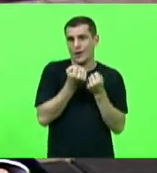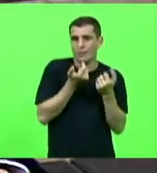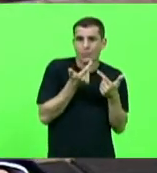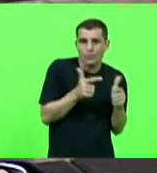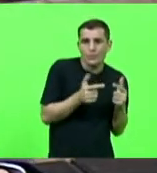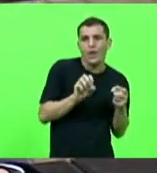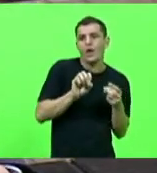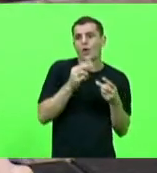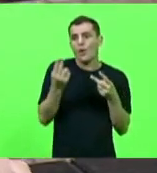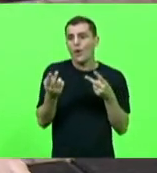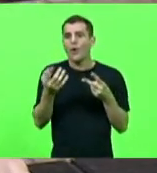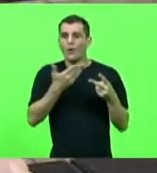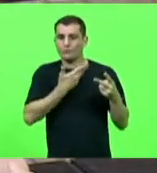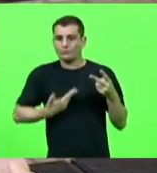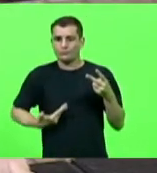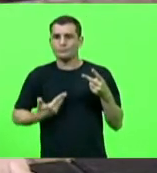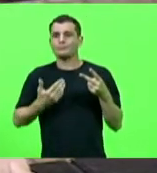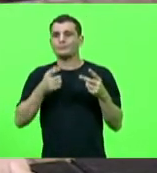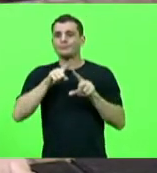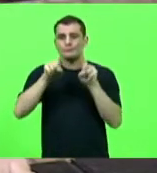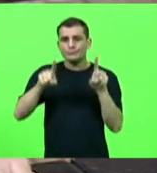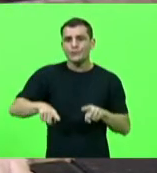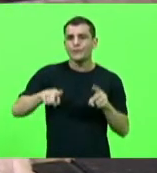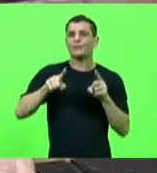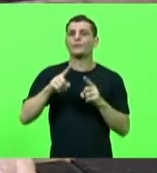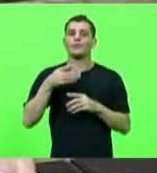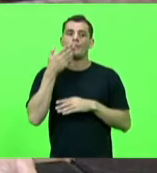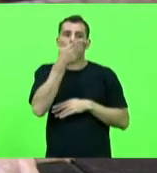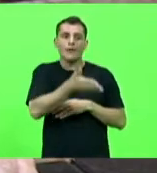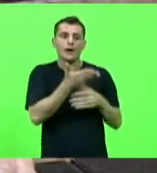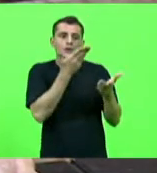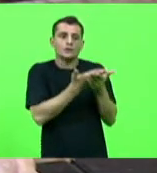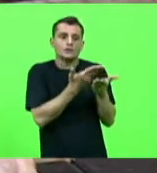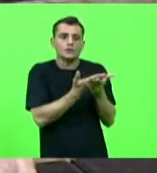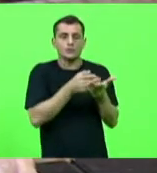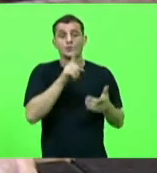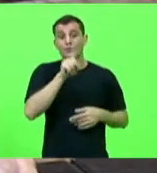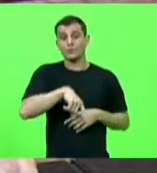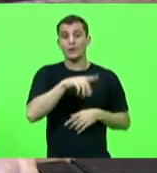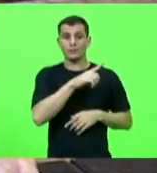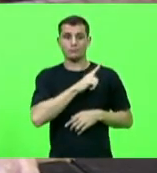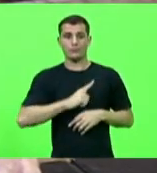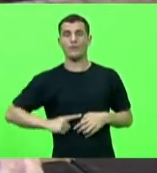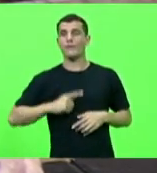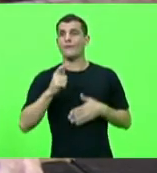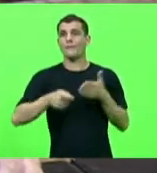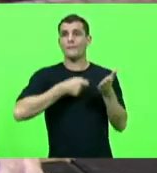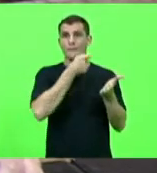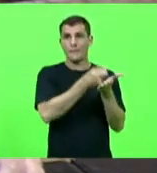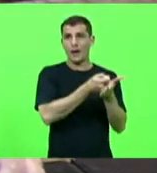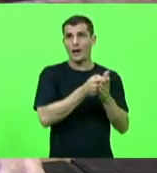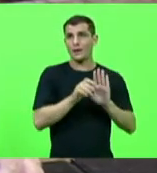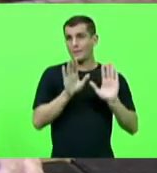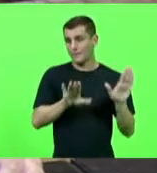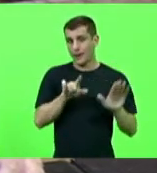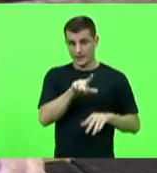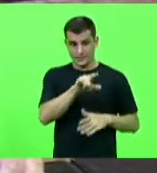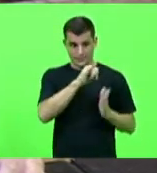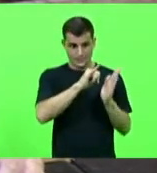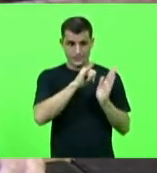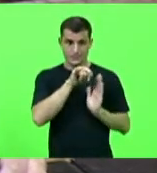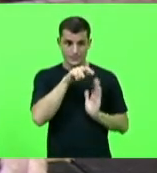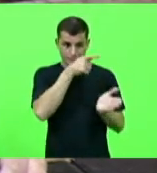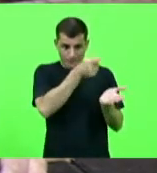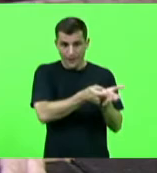e todos esses gastos foram votados aqui, vão ser pagos especialmente por aqueles que ganham